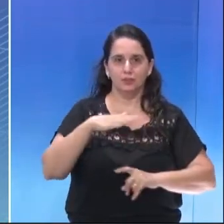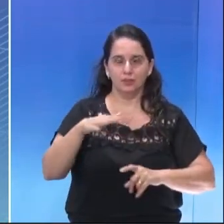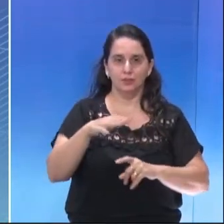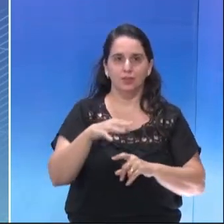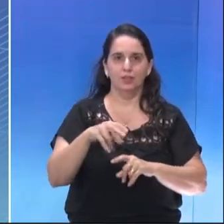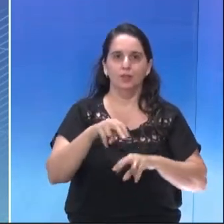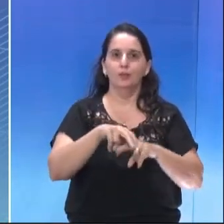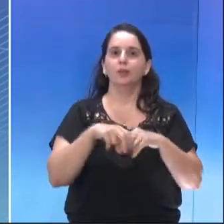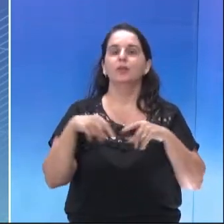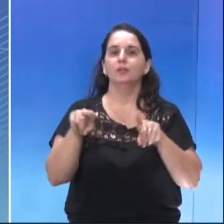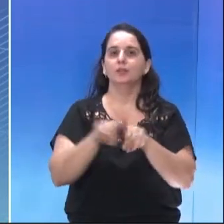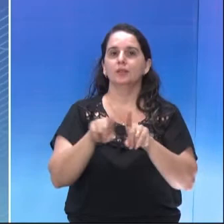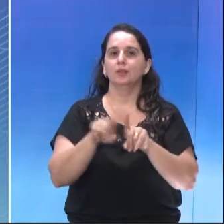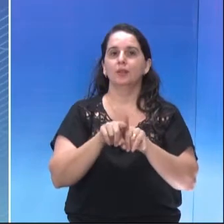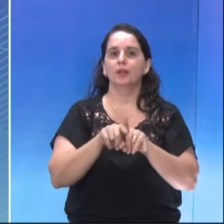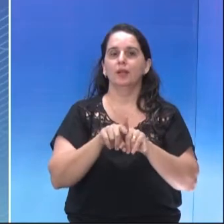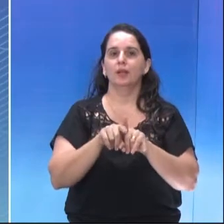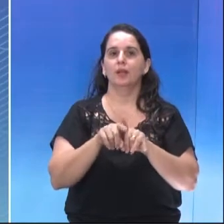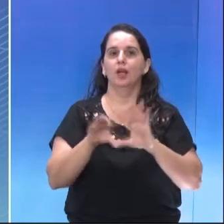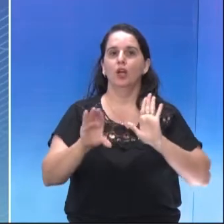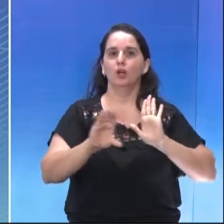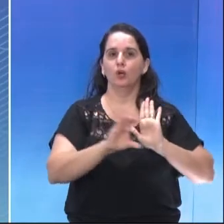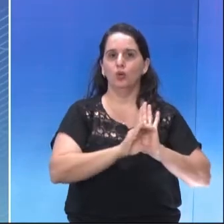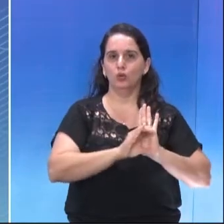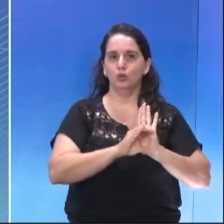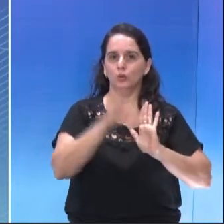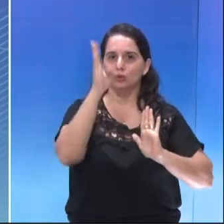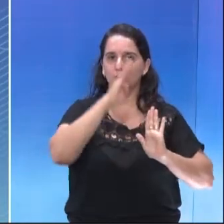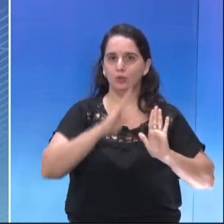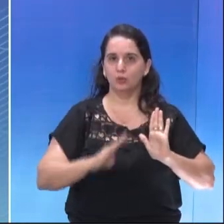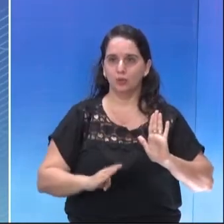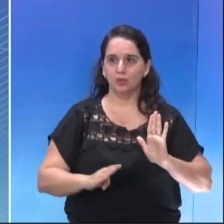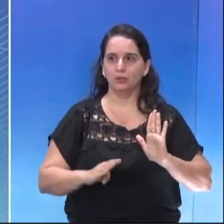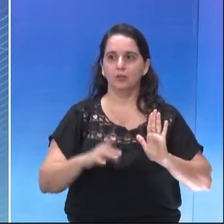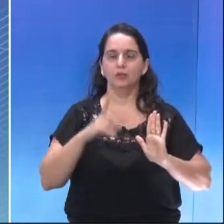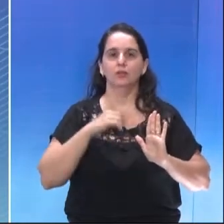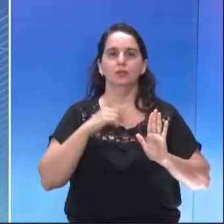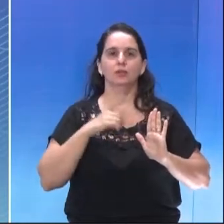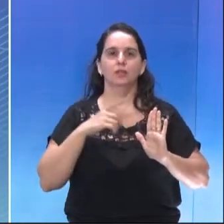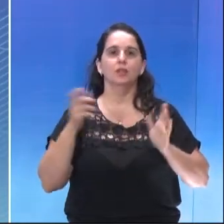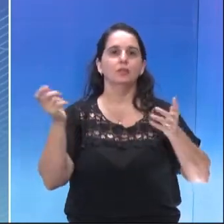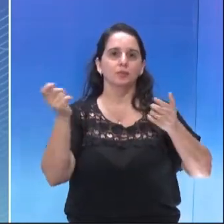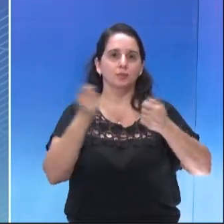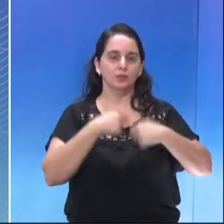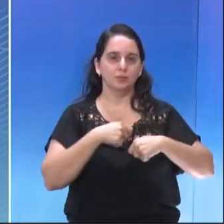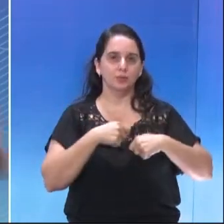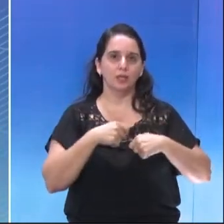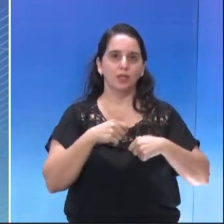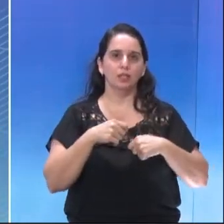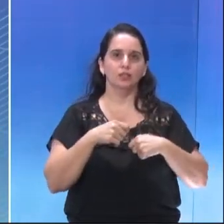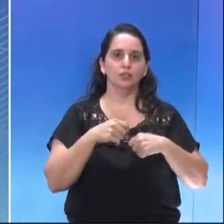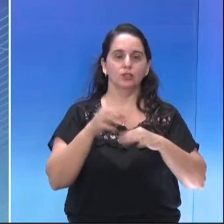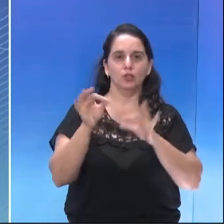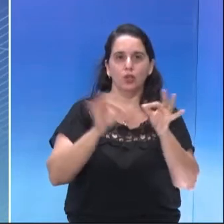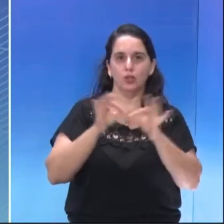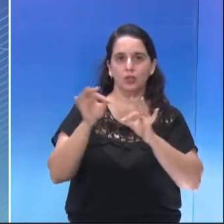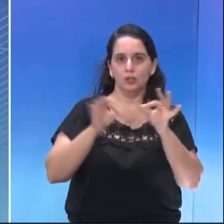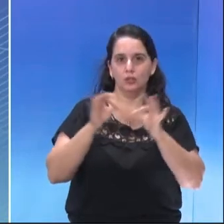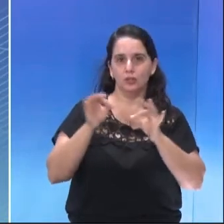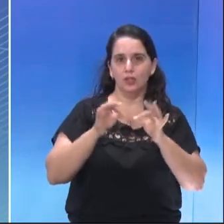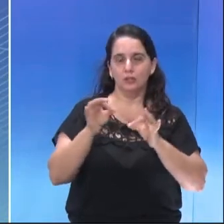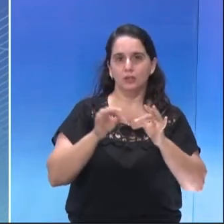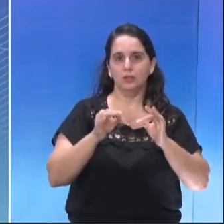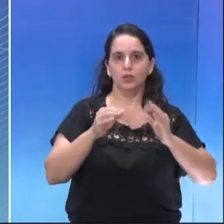prerrogativa para que ONGs, para que sindicatos, para que associações de moradores, para que conselhos